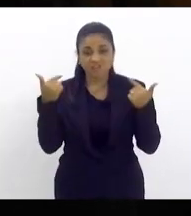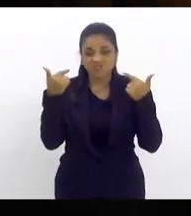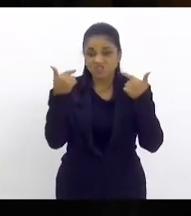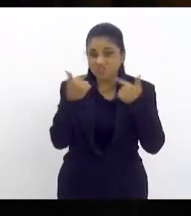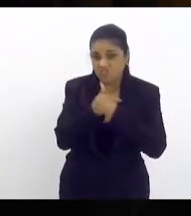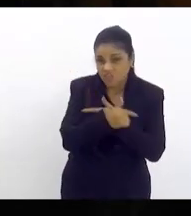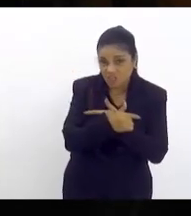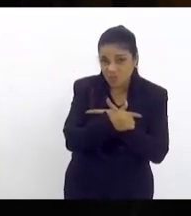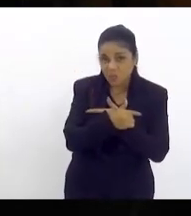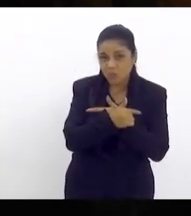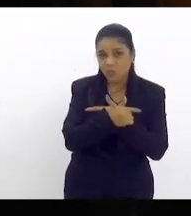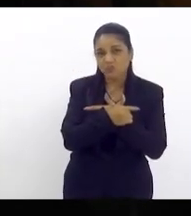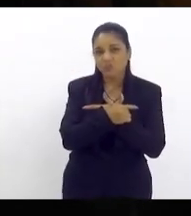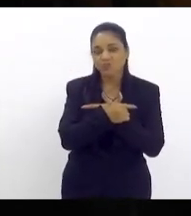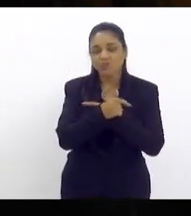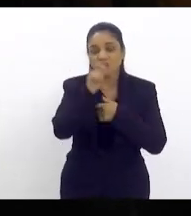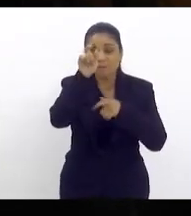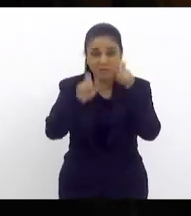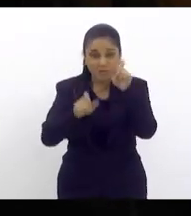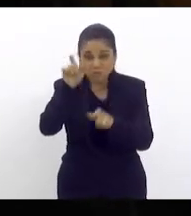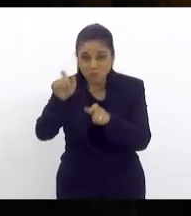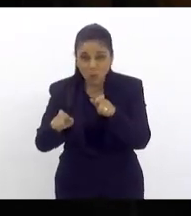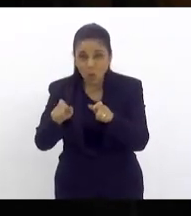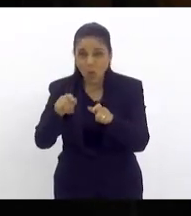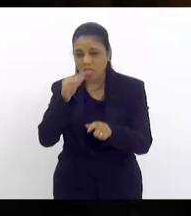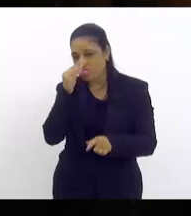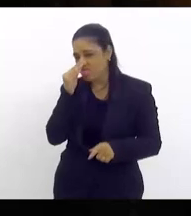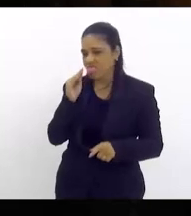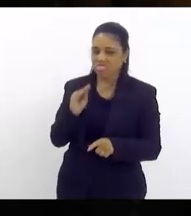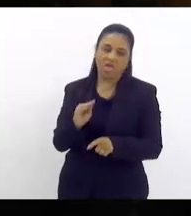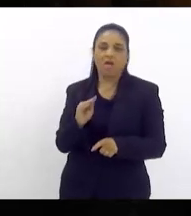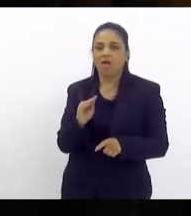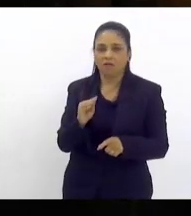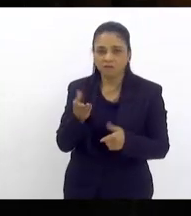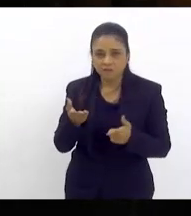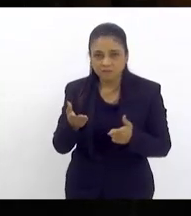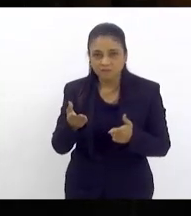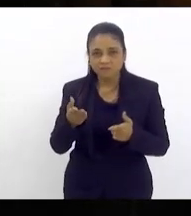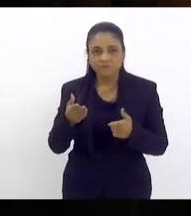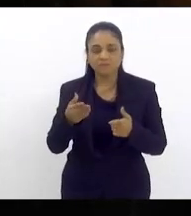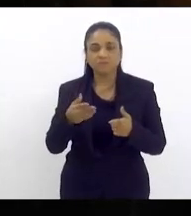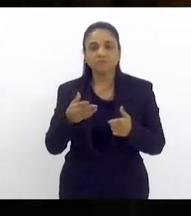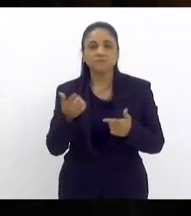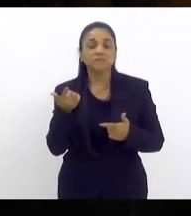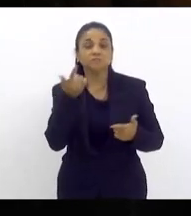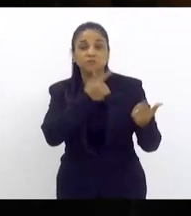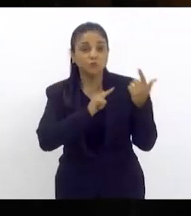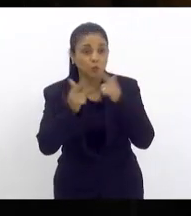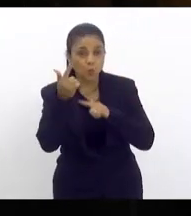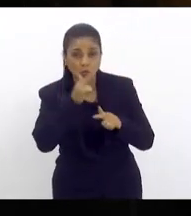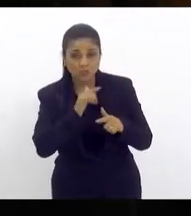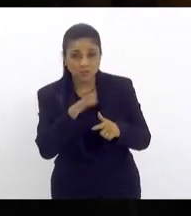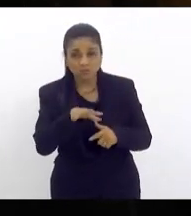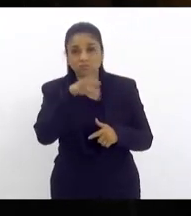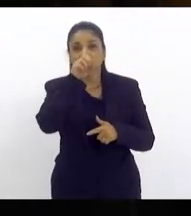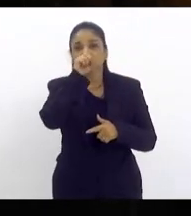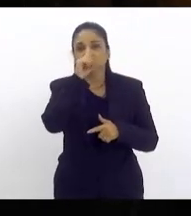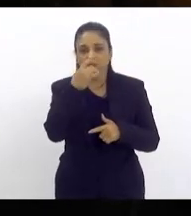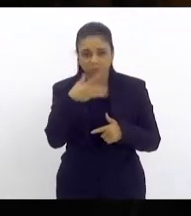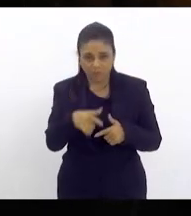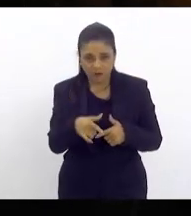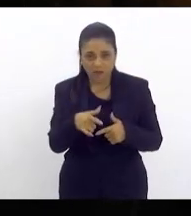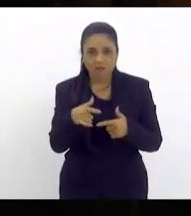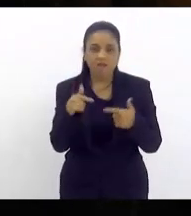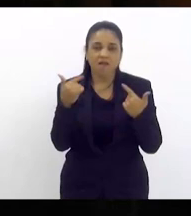das pessoas e fez chacota é quando as pessoas não conseguiam respirar É esse